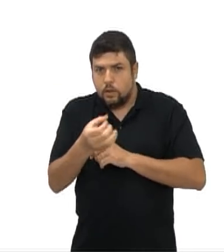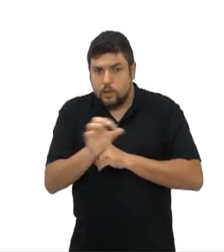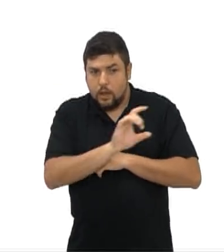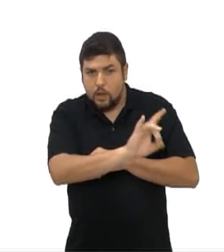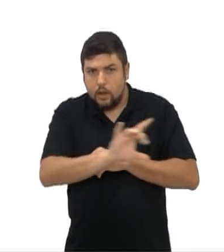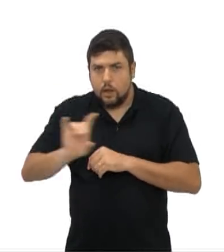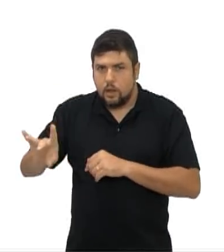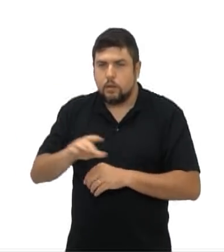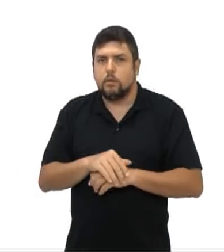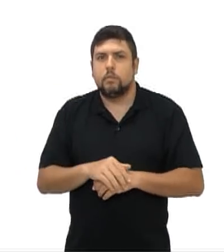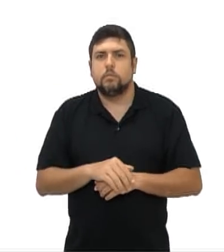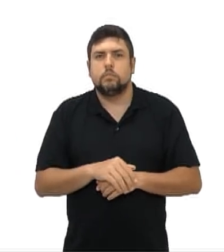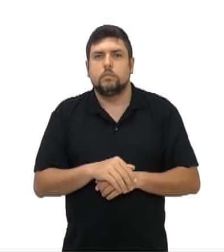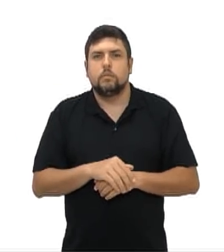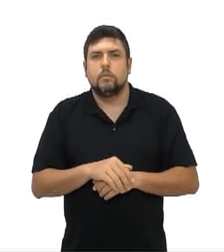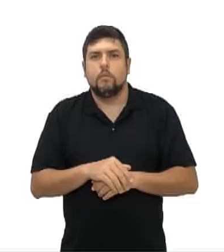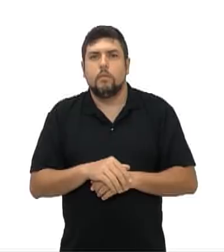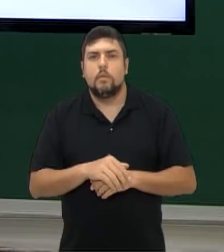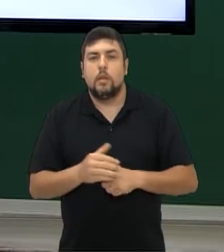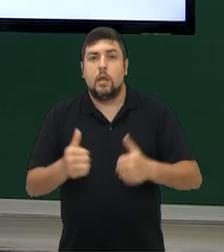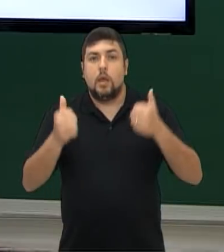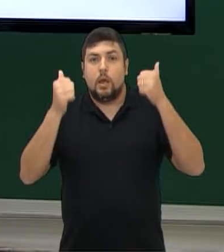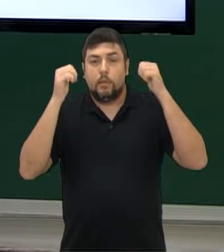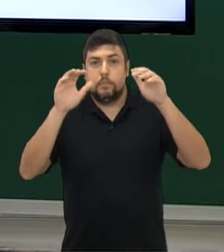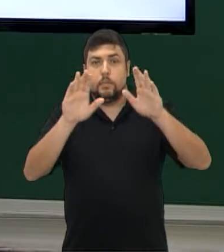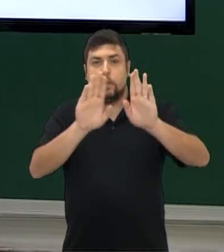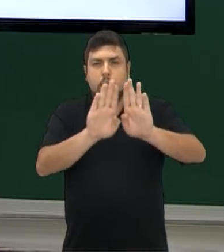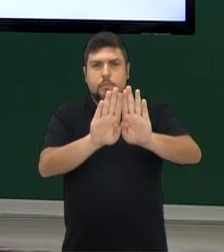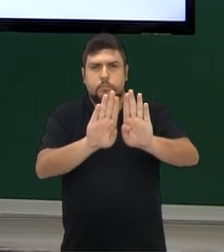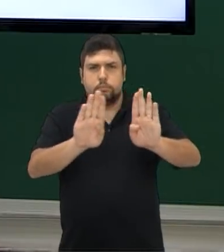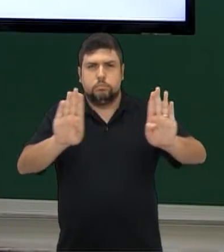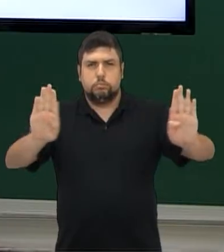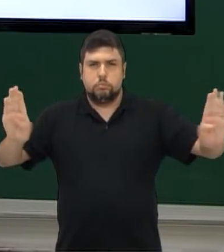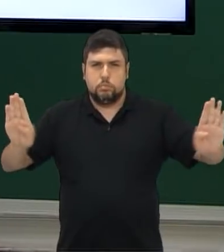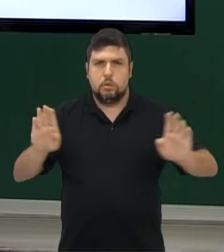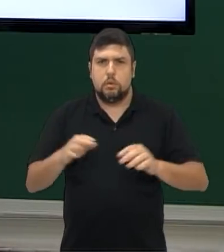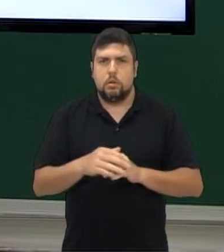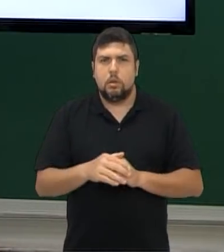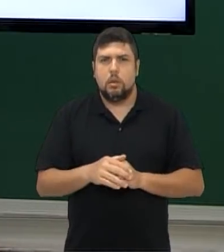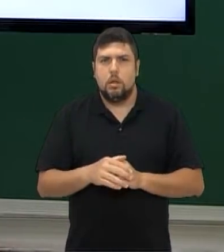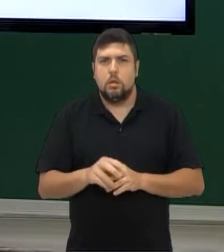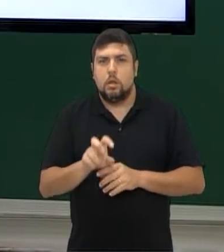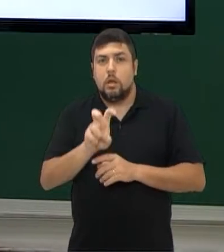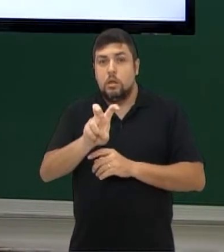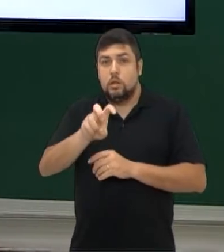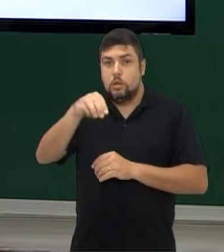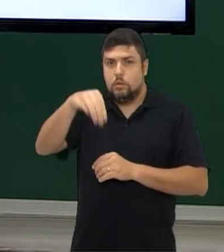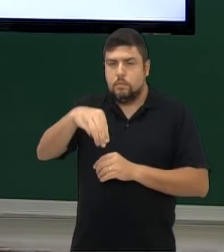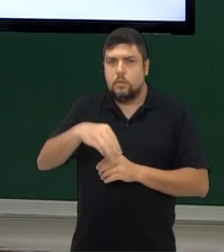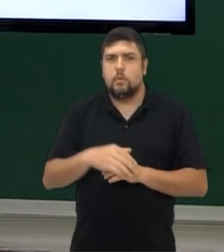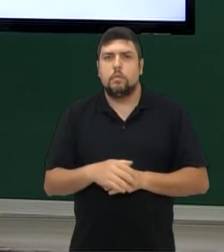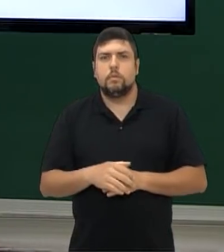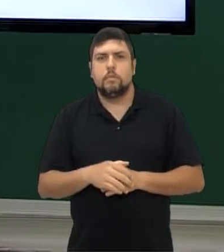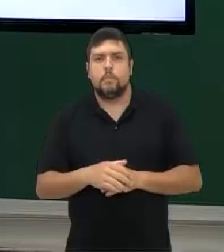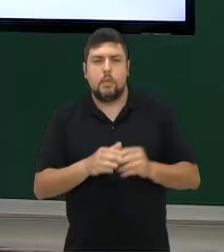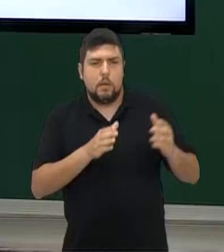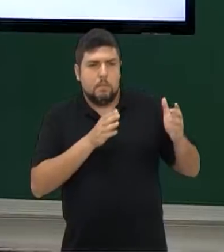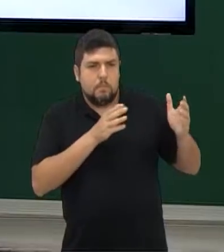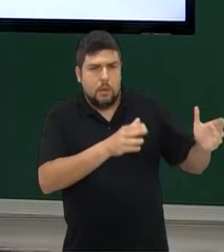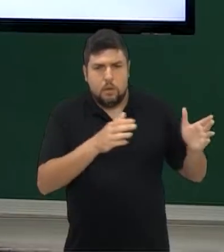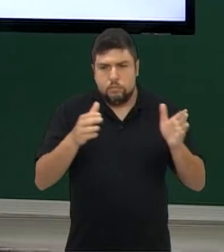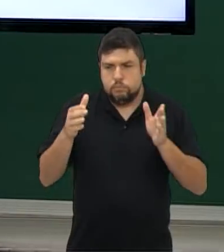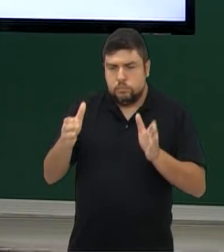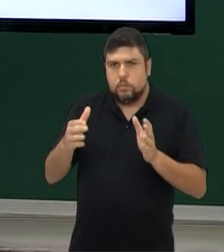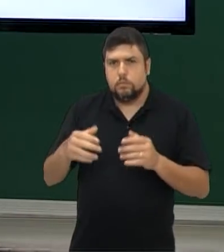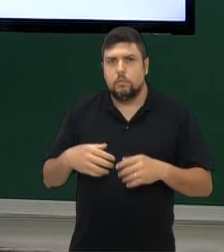metros de comprimento. Então, imagina a parede. Então, vai ter 1,60 com mais 1,60. Mas ele ainda quer colocar nessa parede